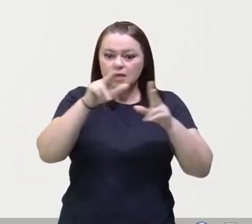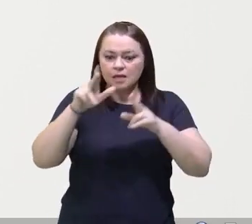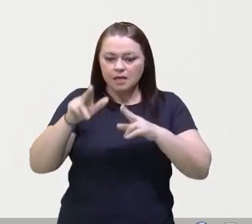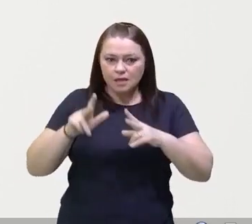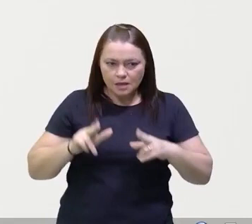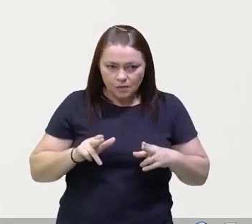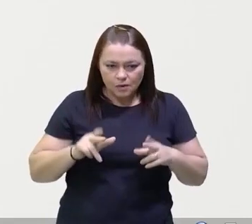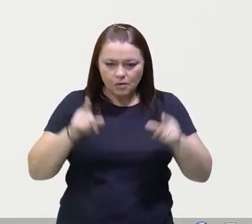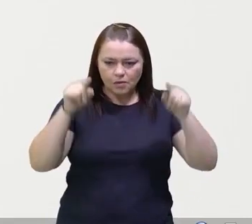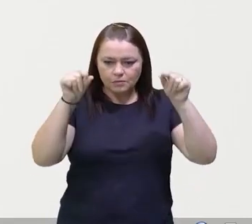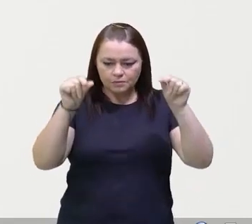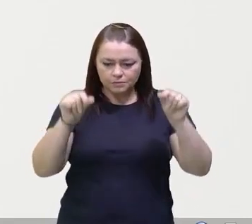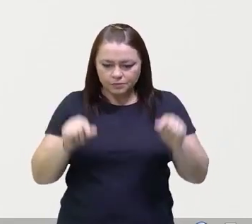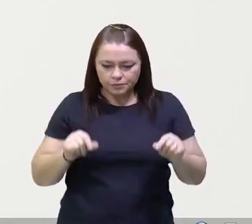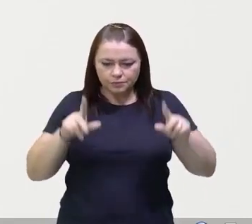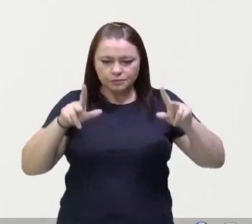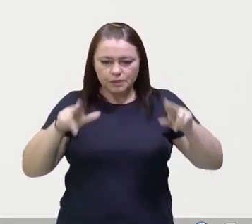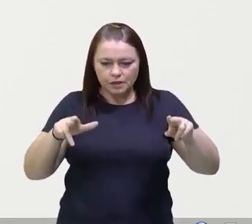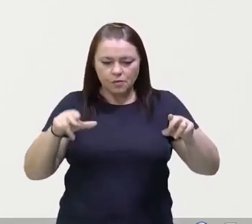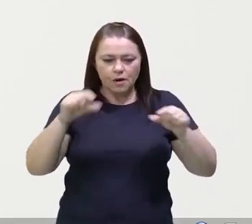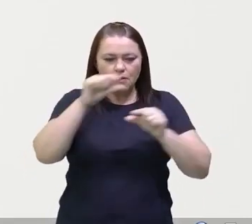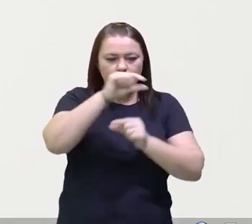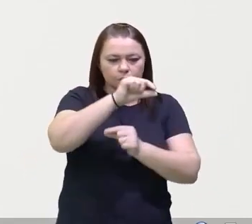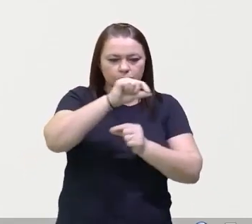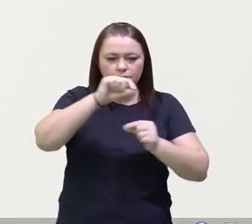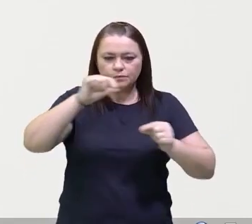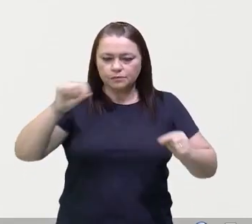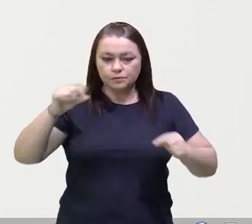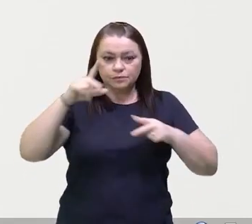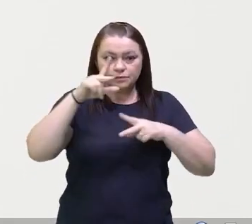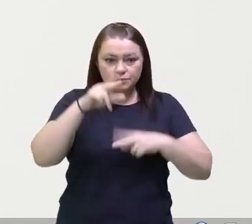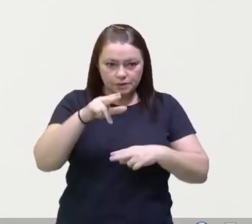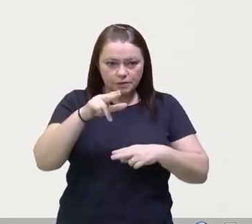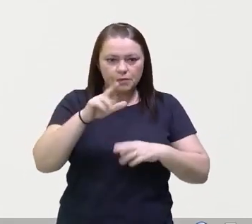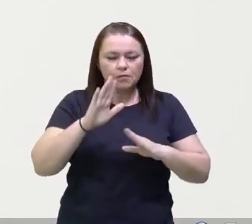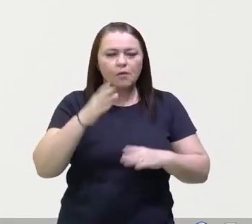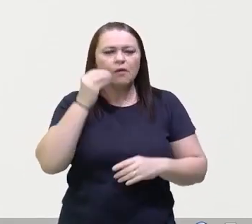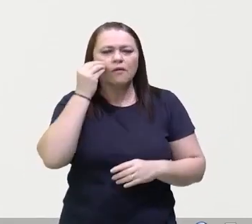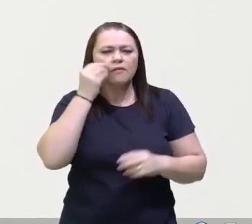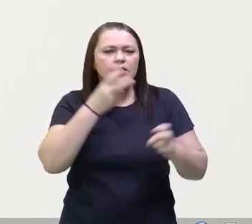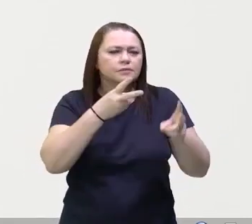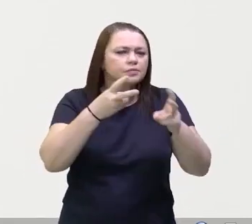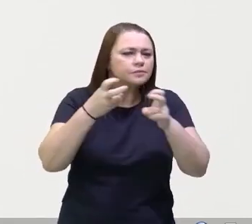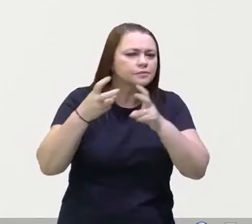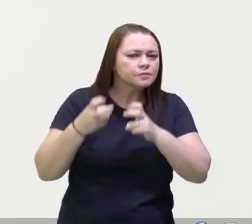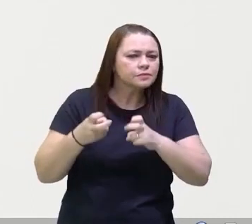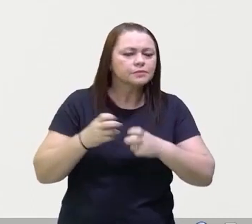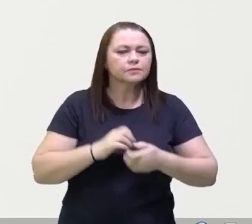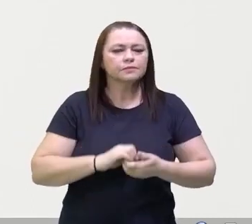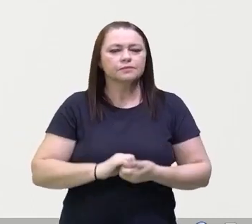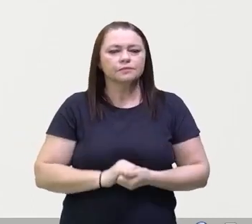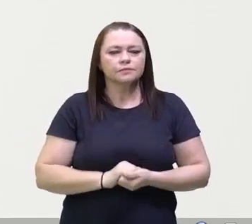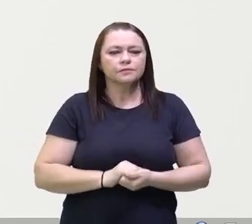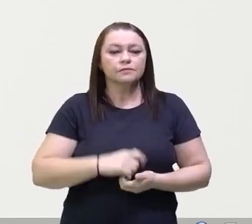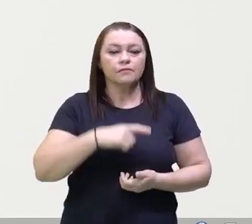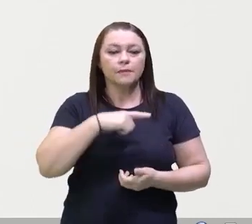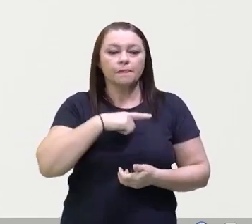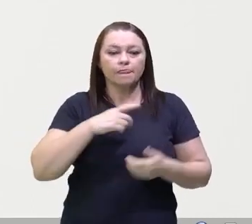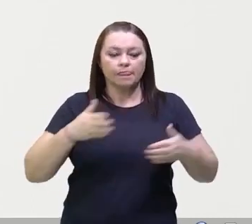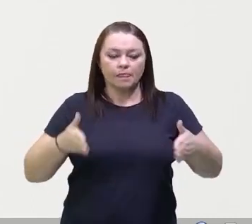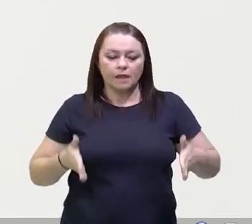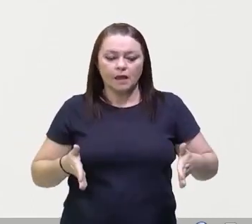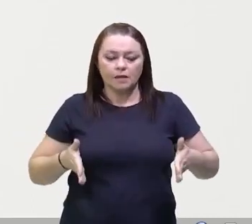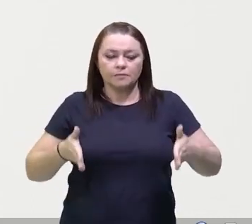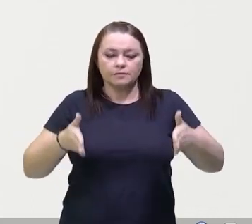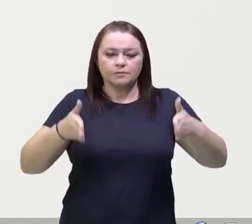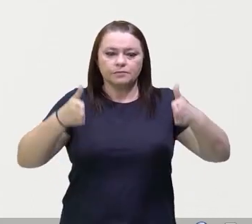Então vamos lá. Já deixei aqui inclusive as retas suportes. Então observe aí, ó. Lado paralelo,